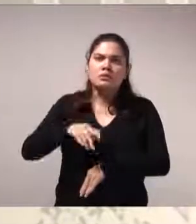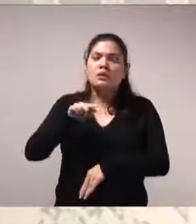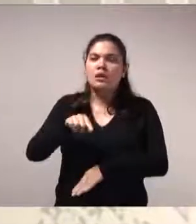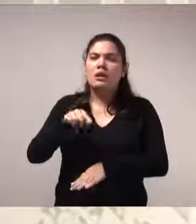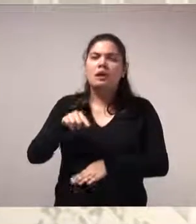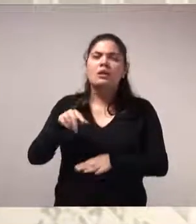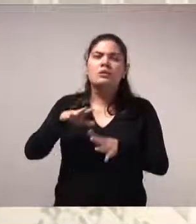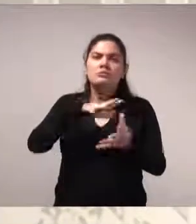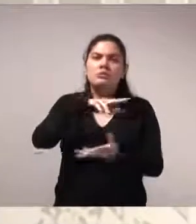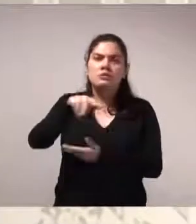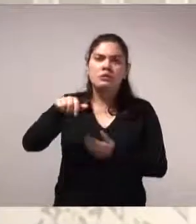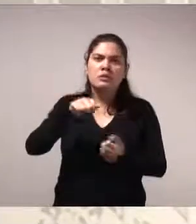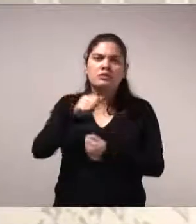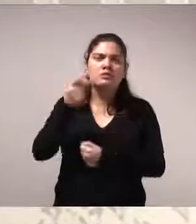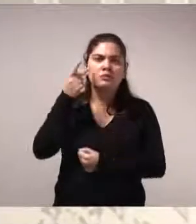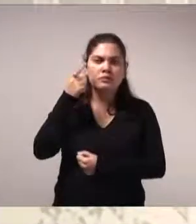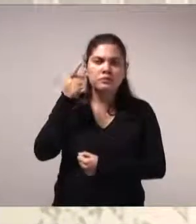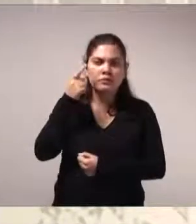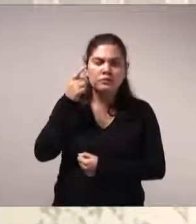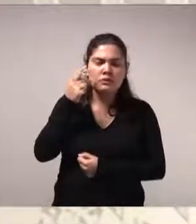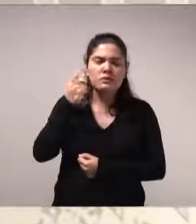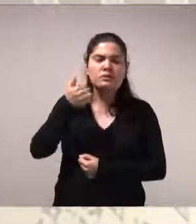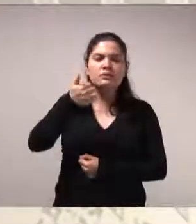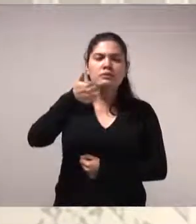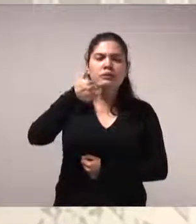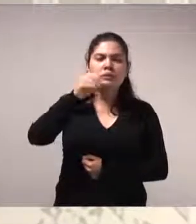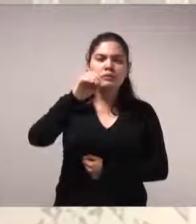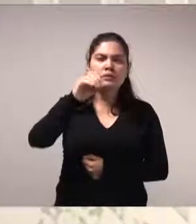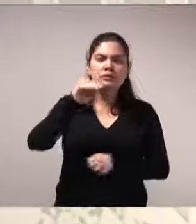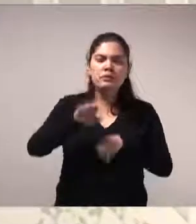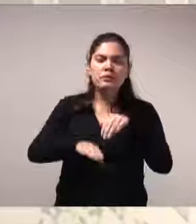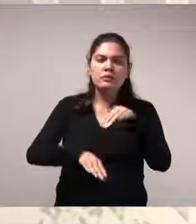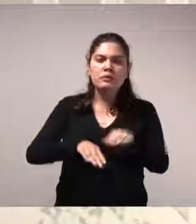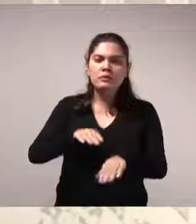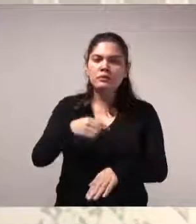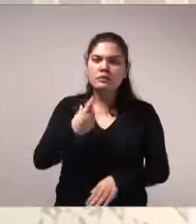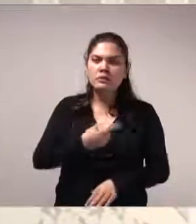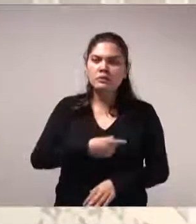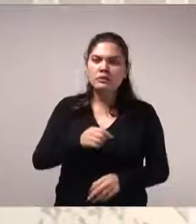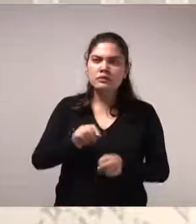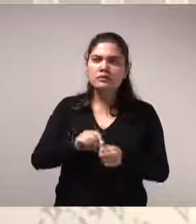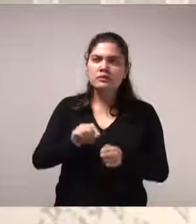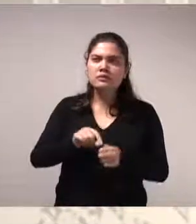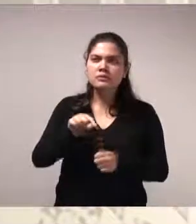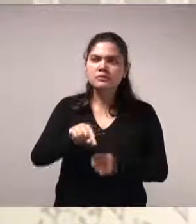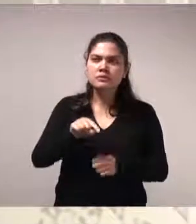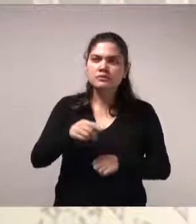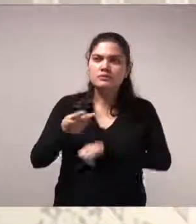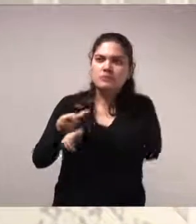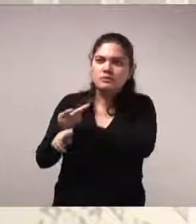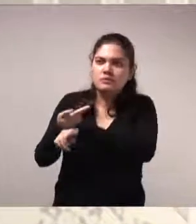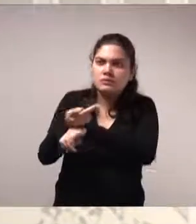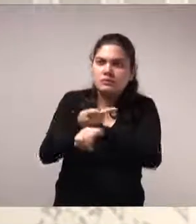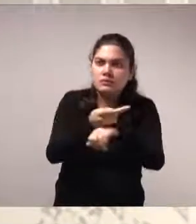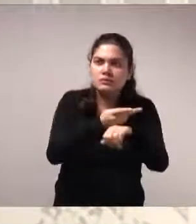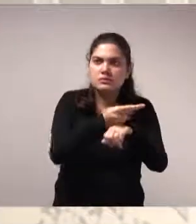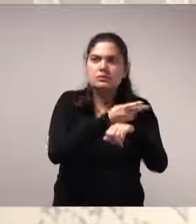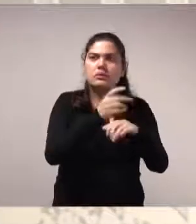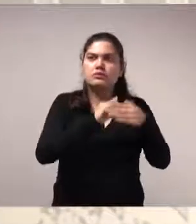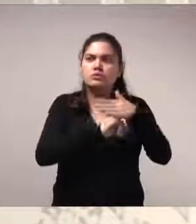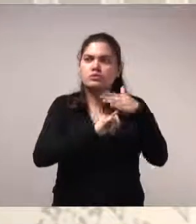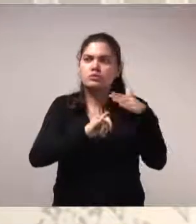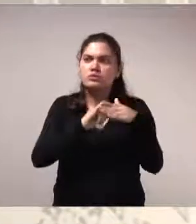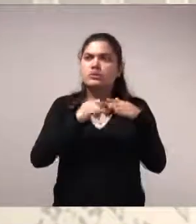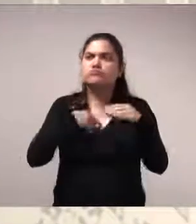por natureza. E o 10º passo, que é fundamental, que é isso que a gente está fazendo aqui, é buscar a colaboração institucional,